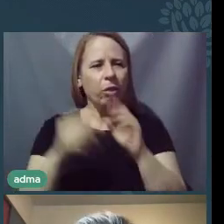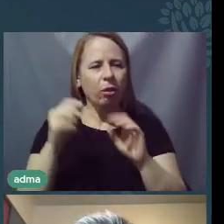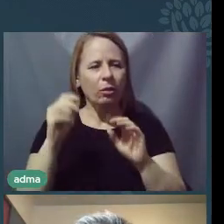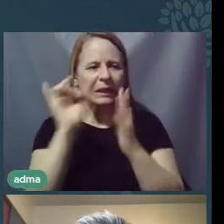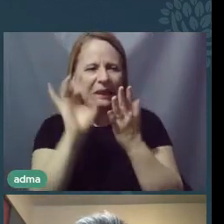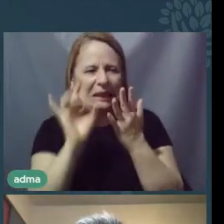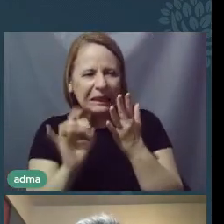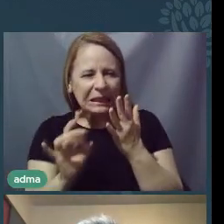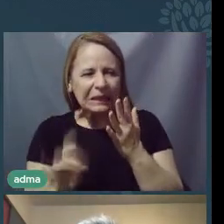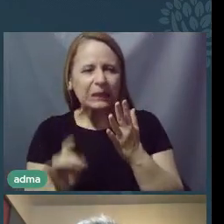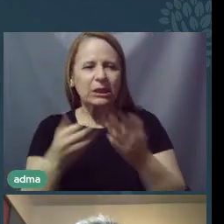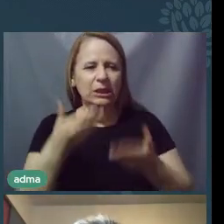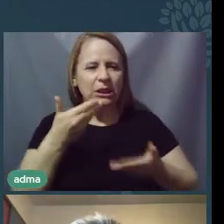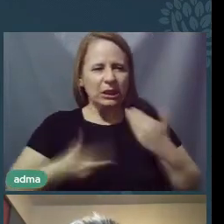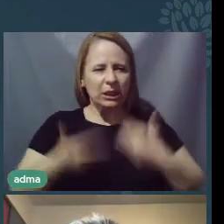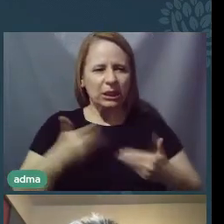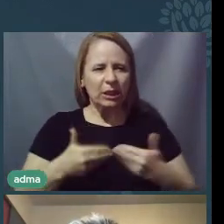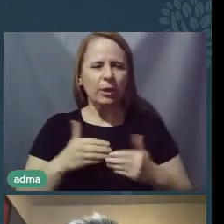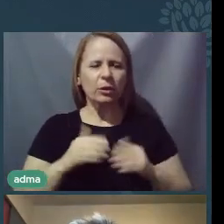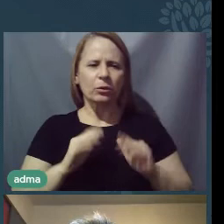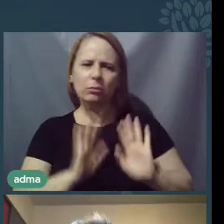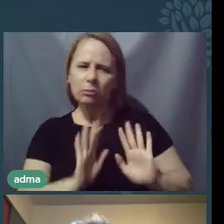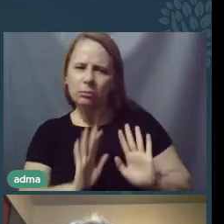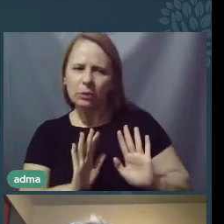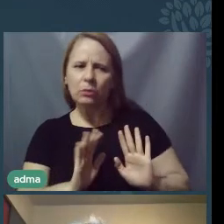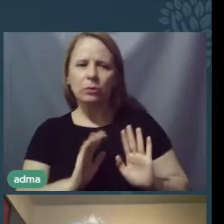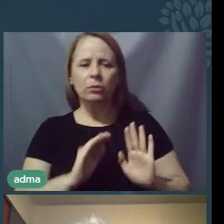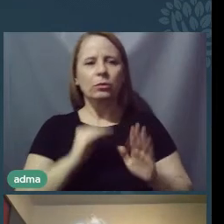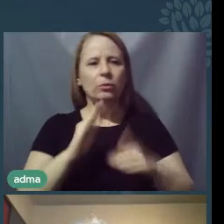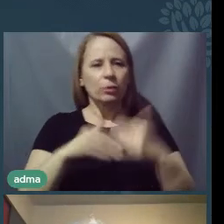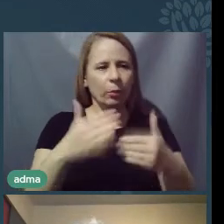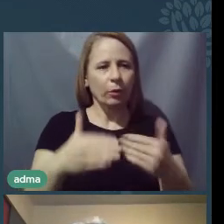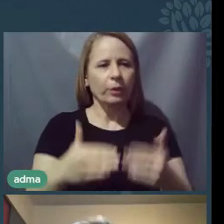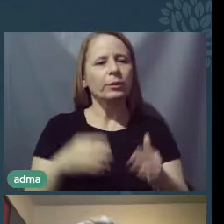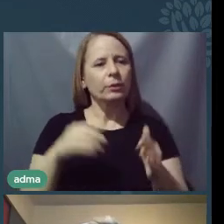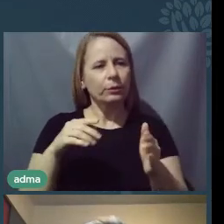A gente pode discutir isso nos